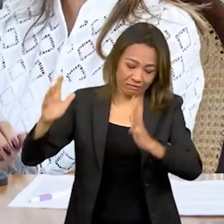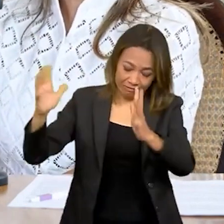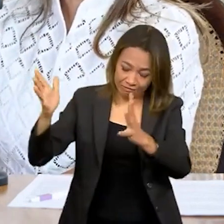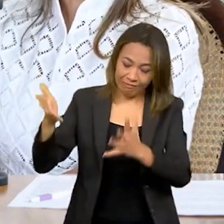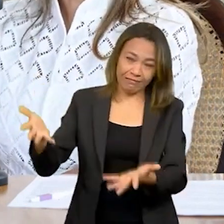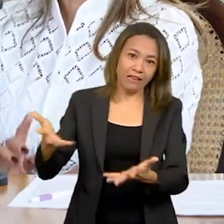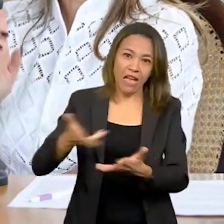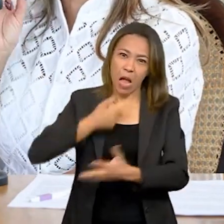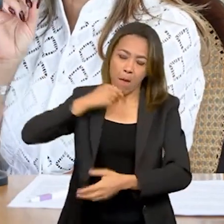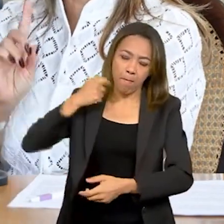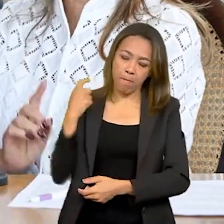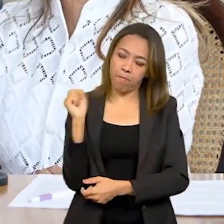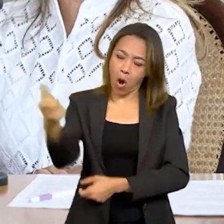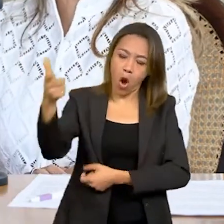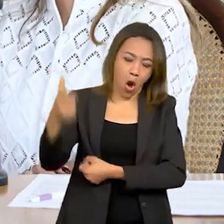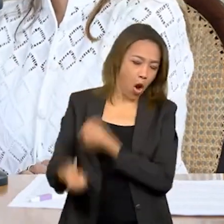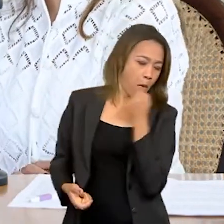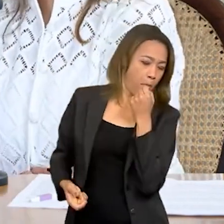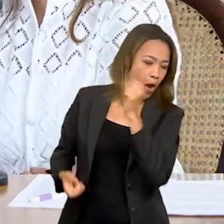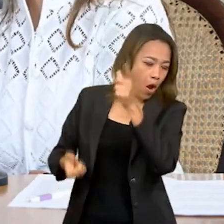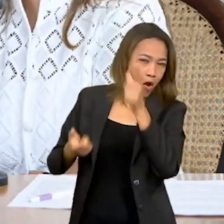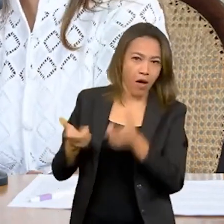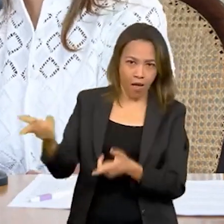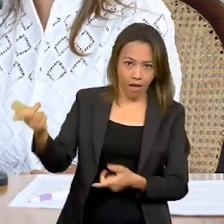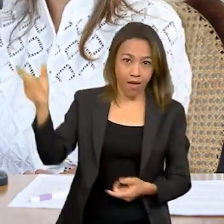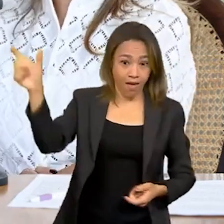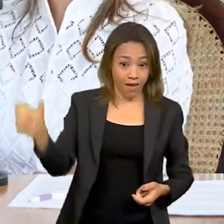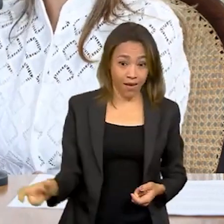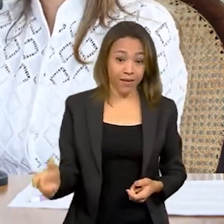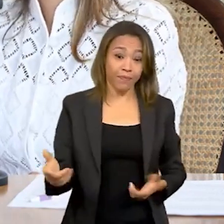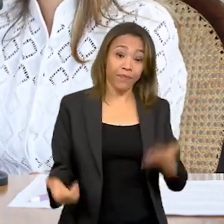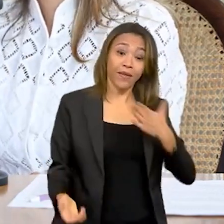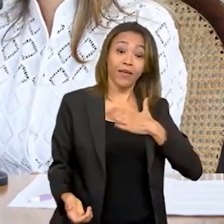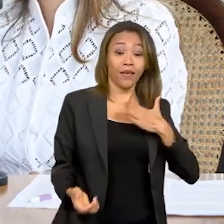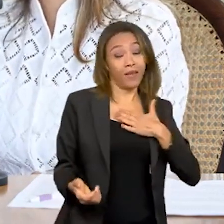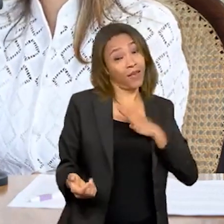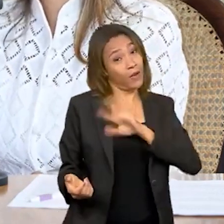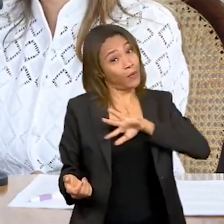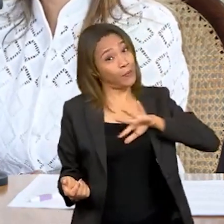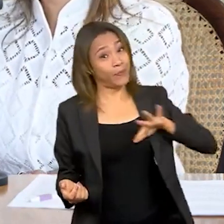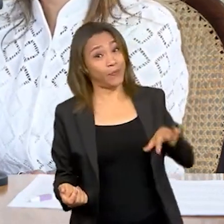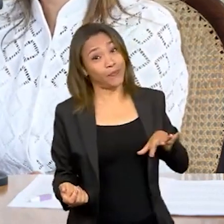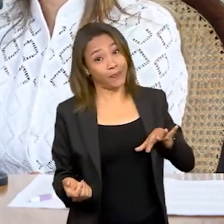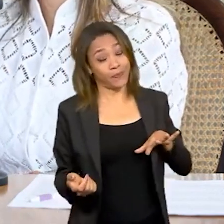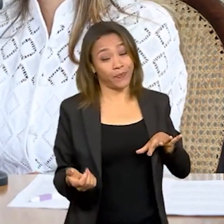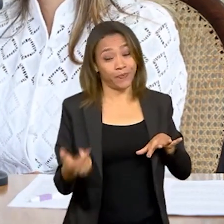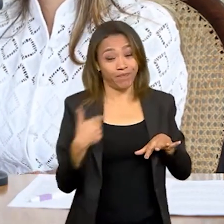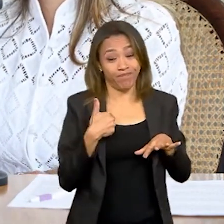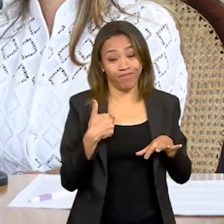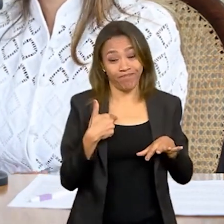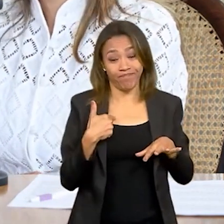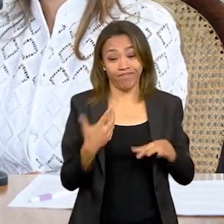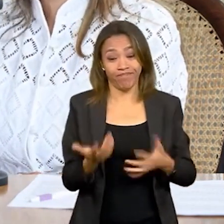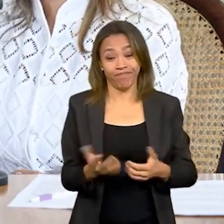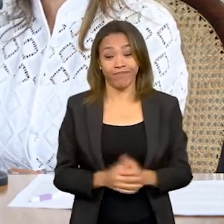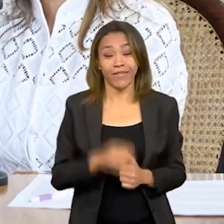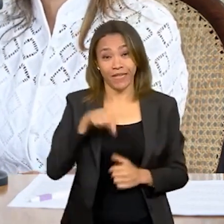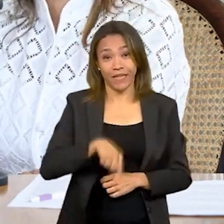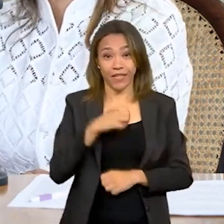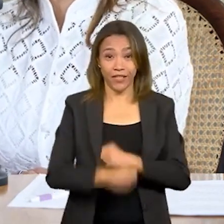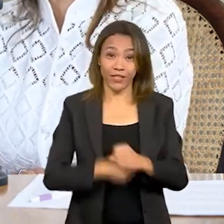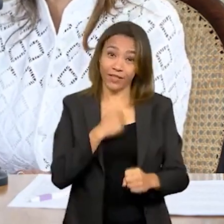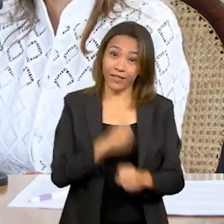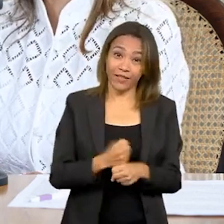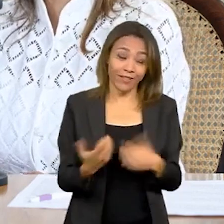Xinga e eu torça pro Corinthians o Corinthians tá sempre por baixo o Corinthians esse ano tá muito tá muito sabe passou raspando de ano né